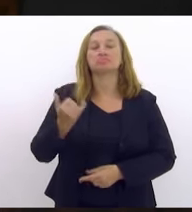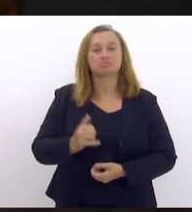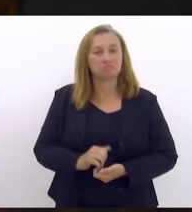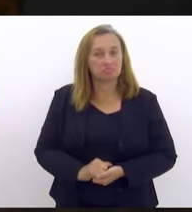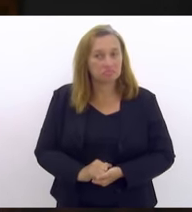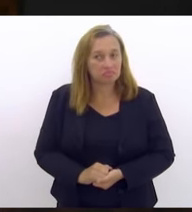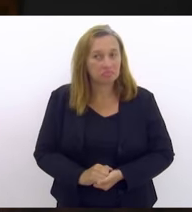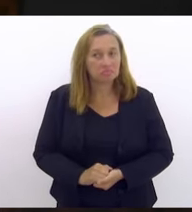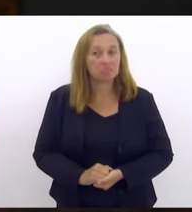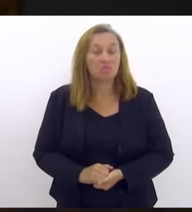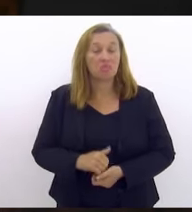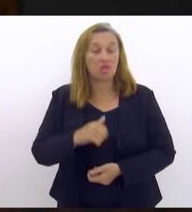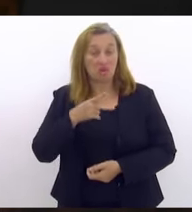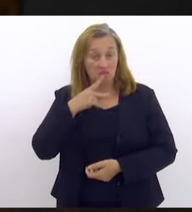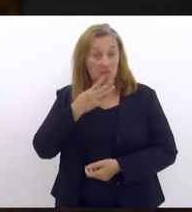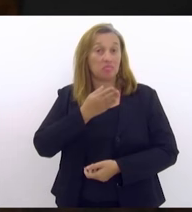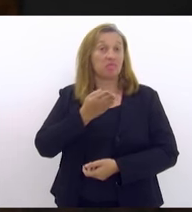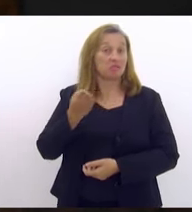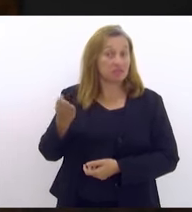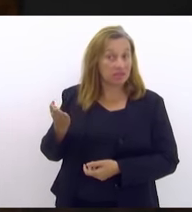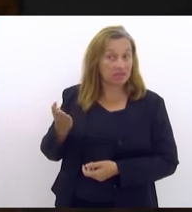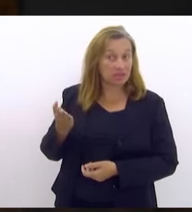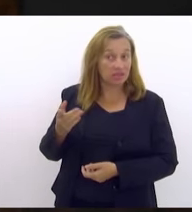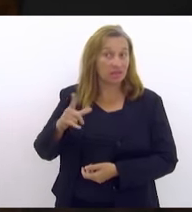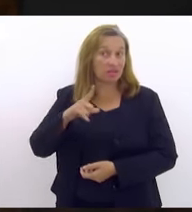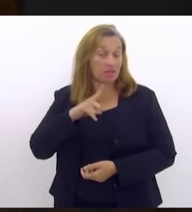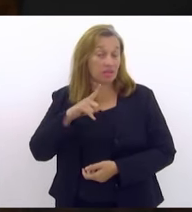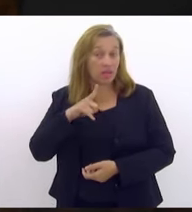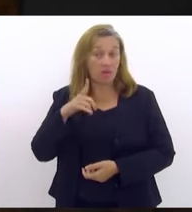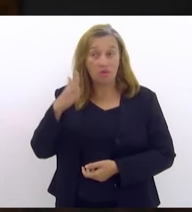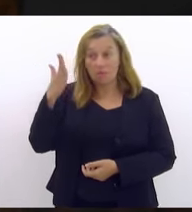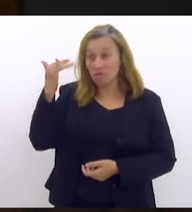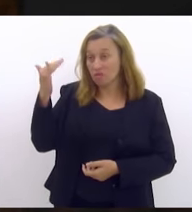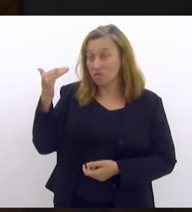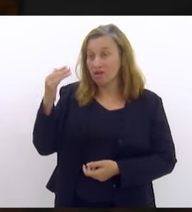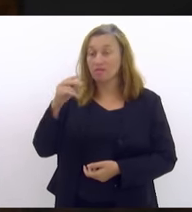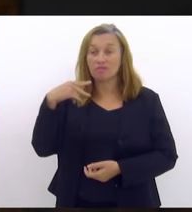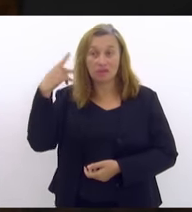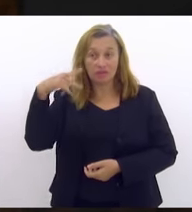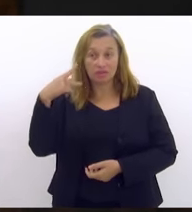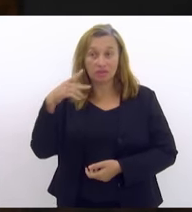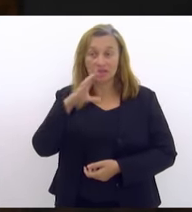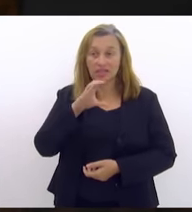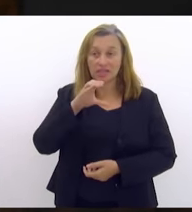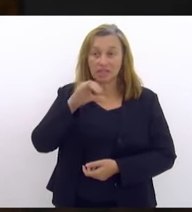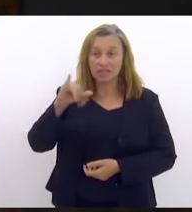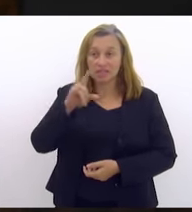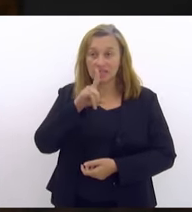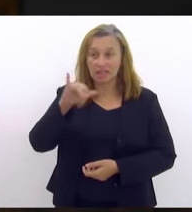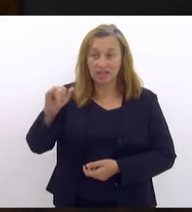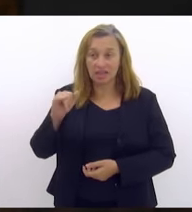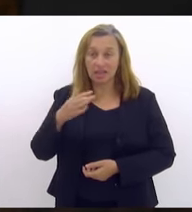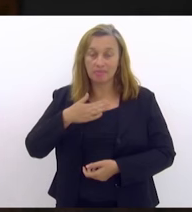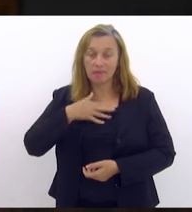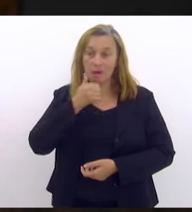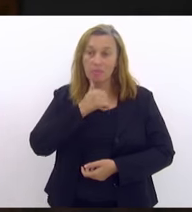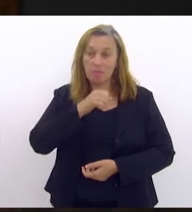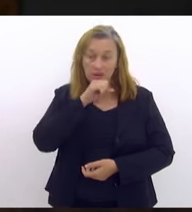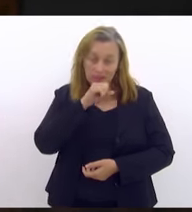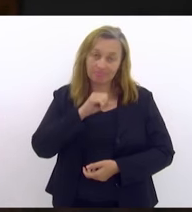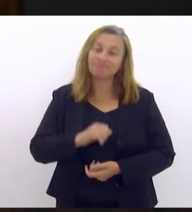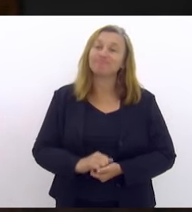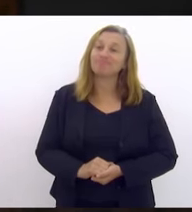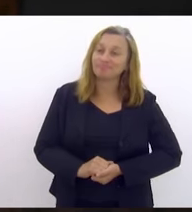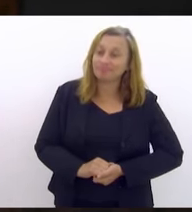mulher que eu confesso a você que você tem uma fã, vereadora Cecília, que é minha mãe. A minha